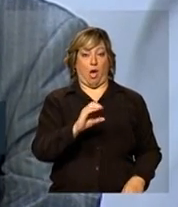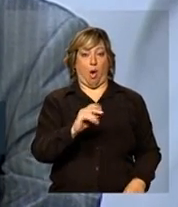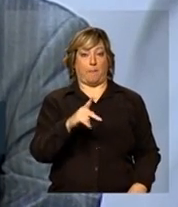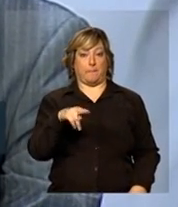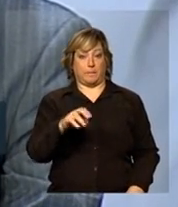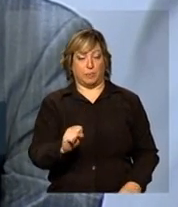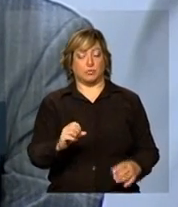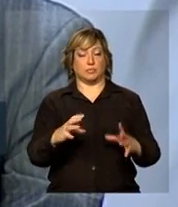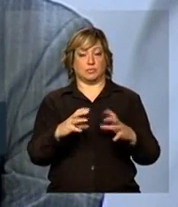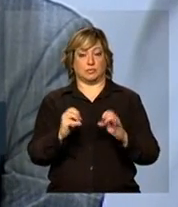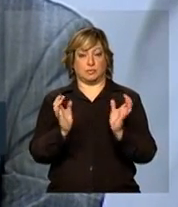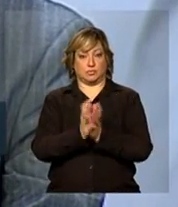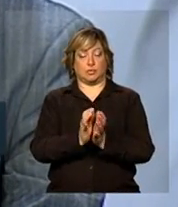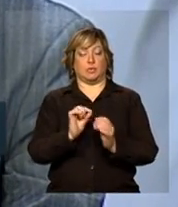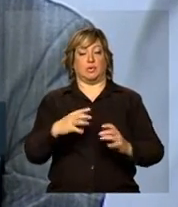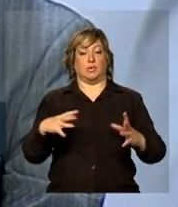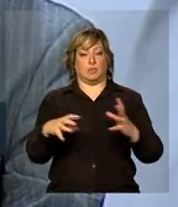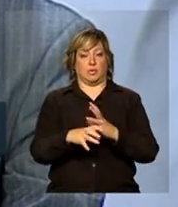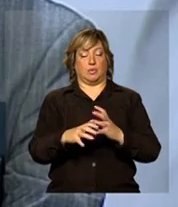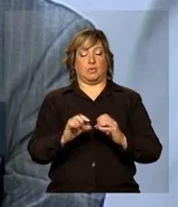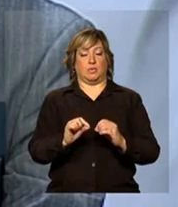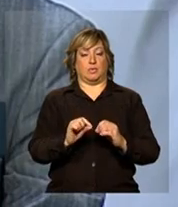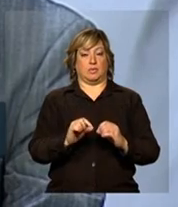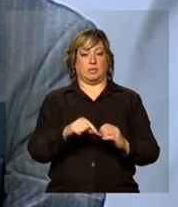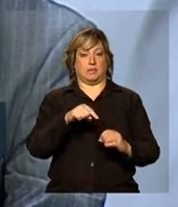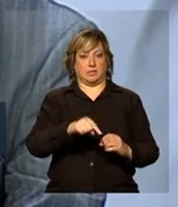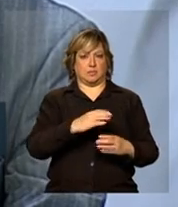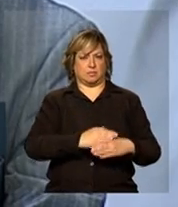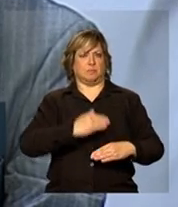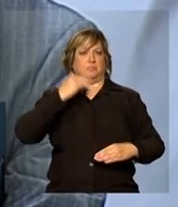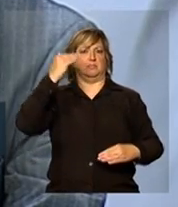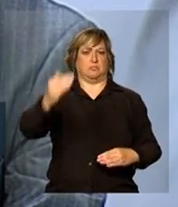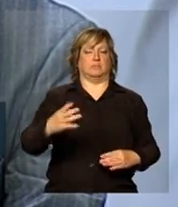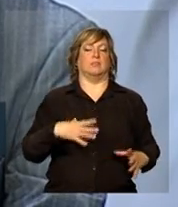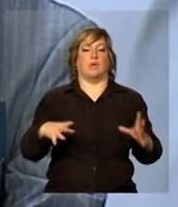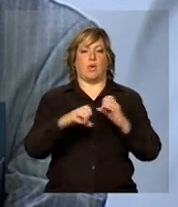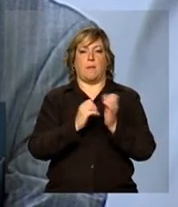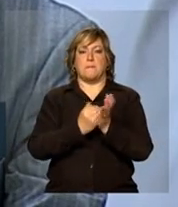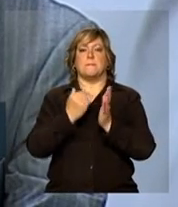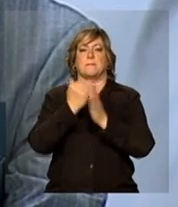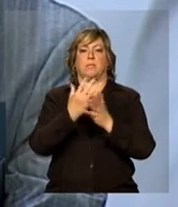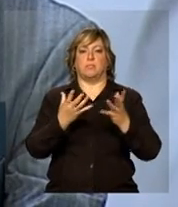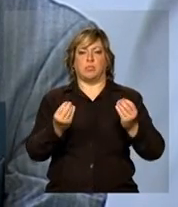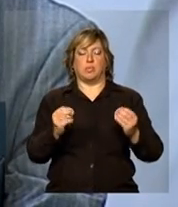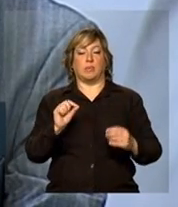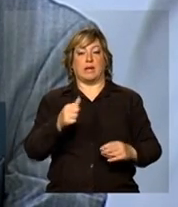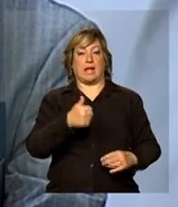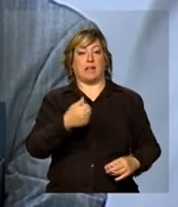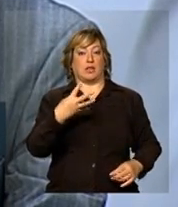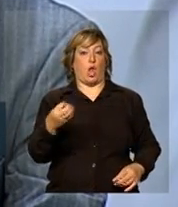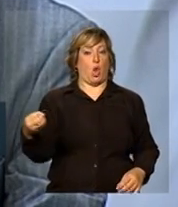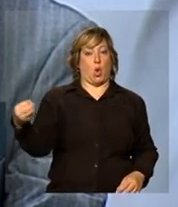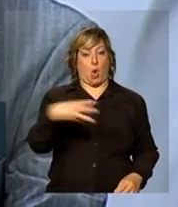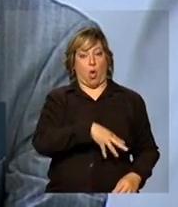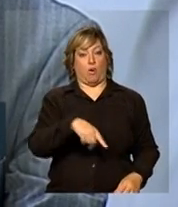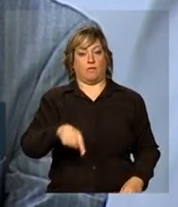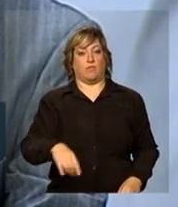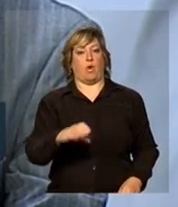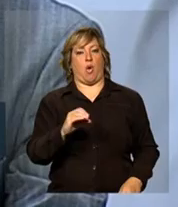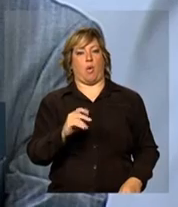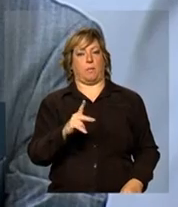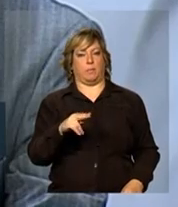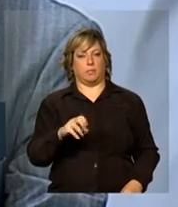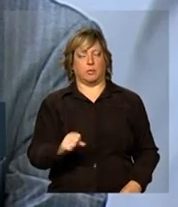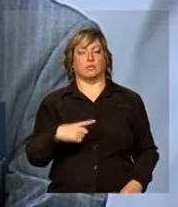OPOs agora no ano de 2012, com um crescimento bastante importante também em 14 novas OPOs